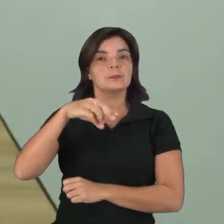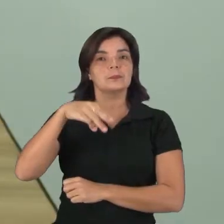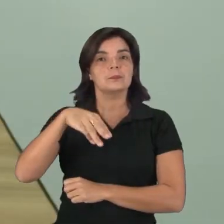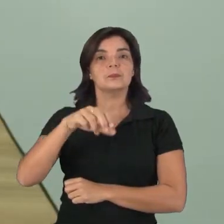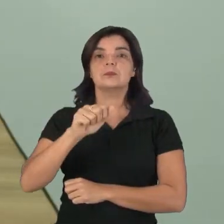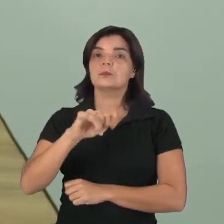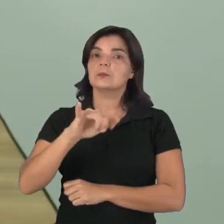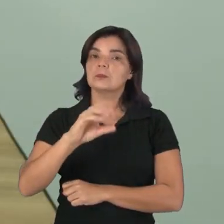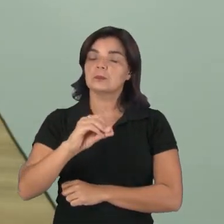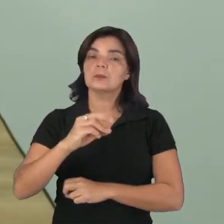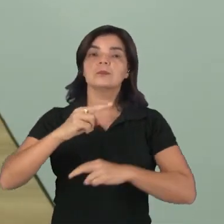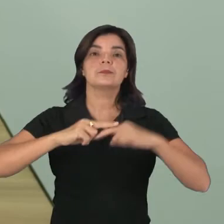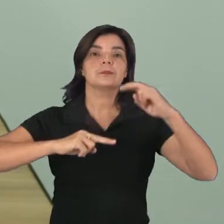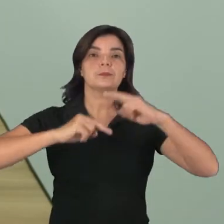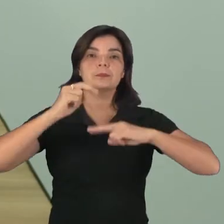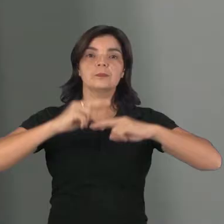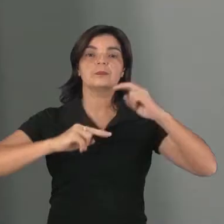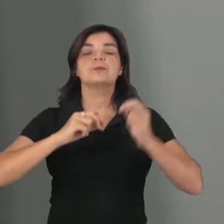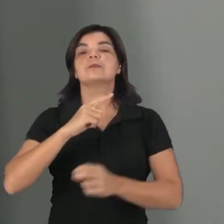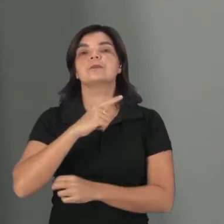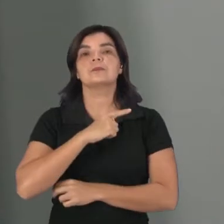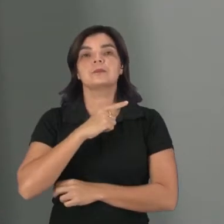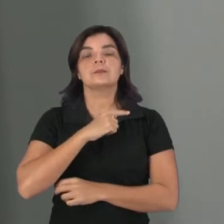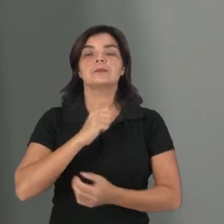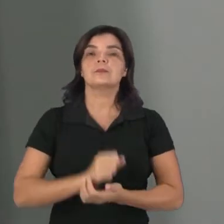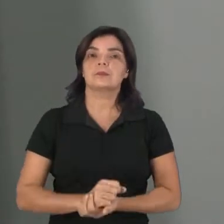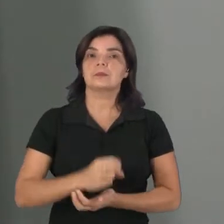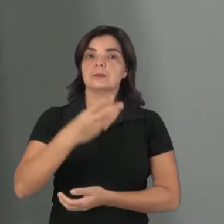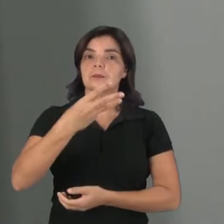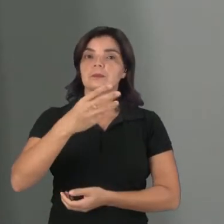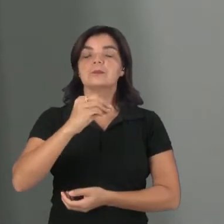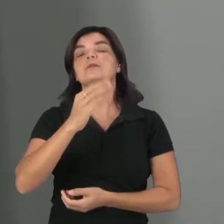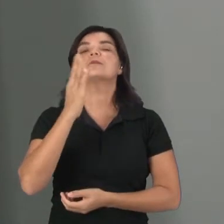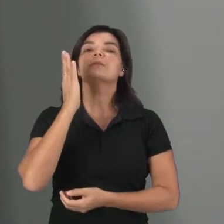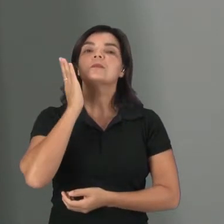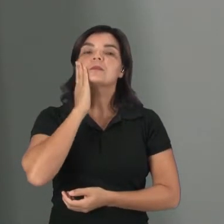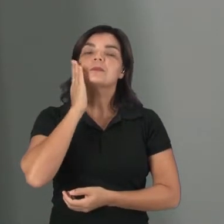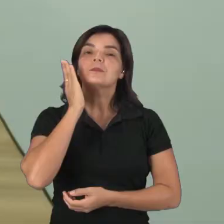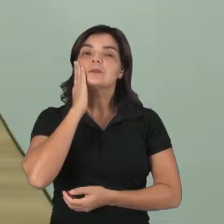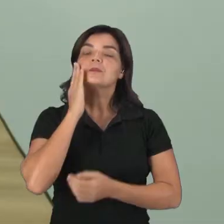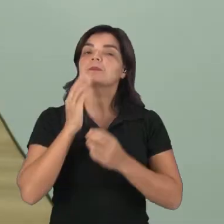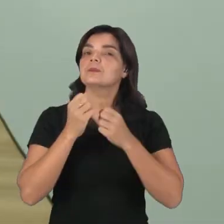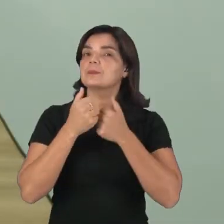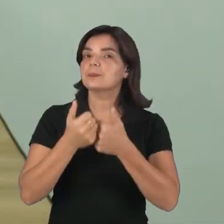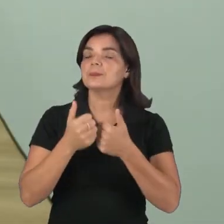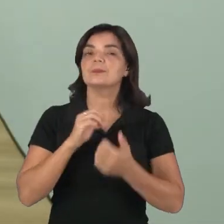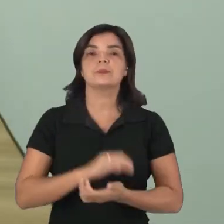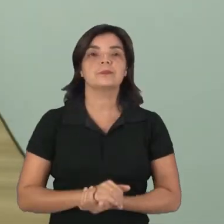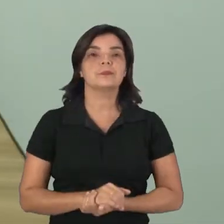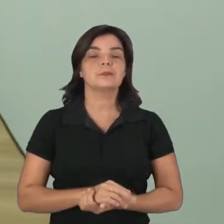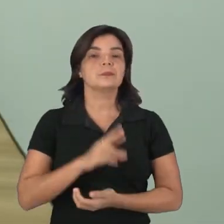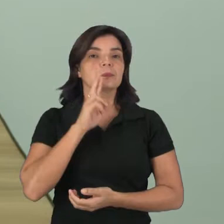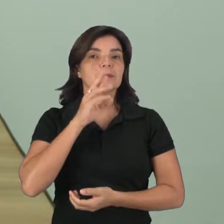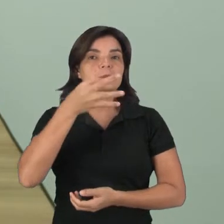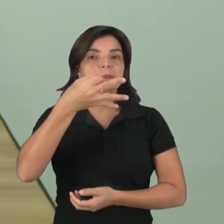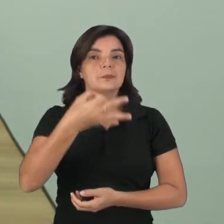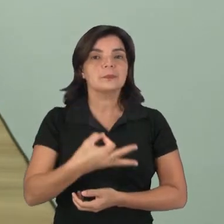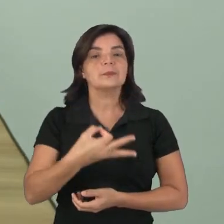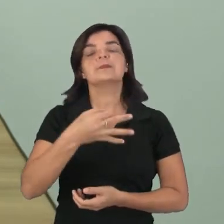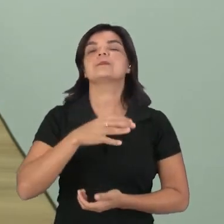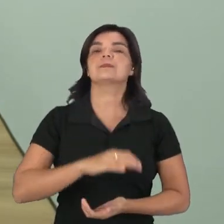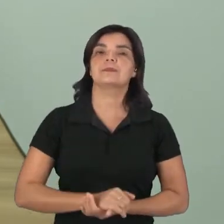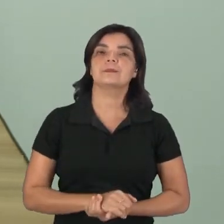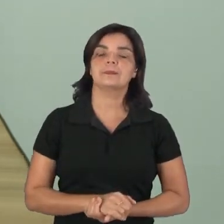maio junho é o mês de junho tem 30 dias muito bem então a